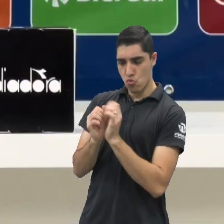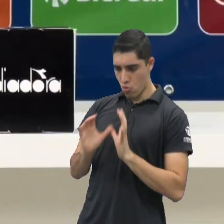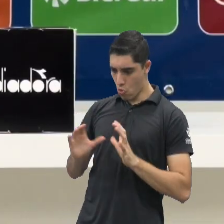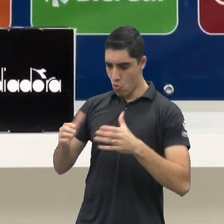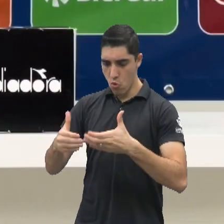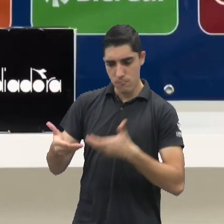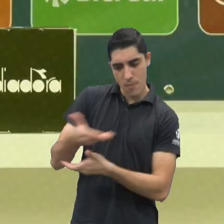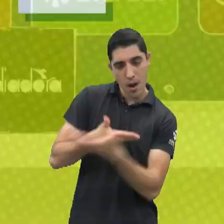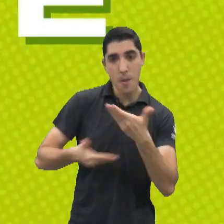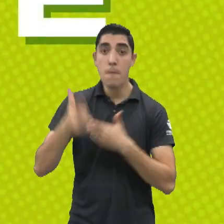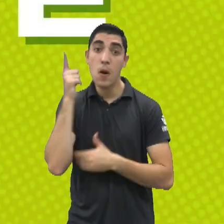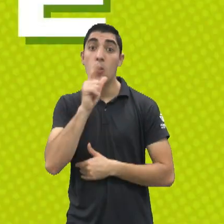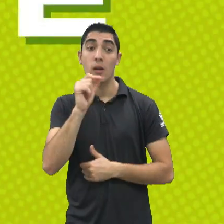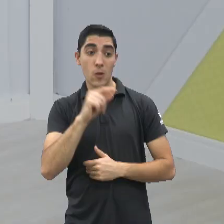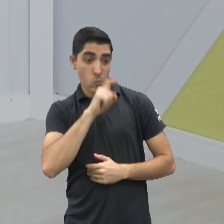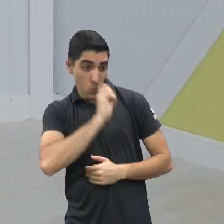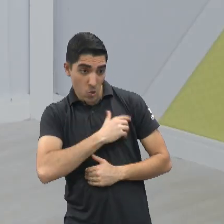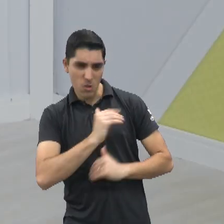no lugar mais alto possível.